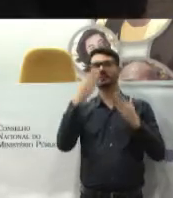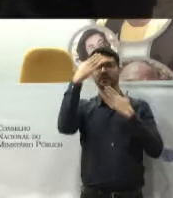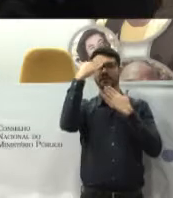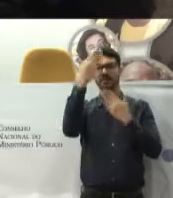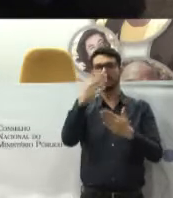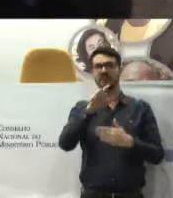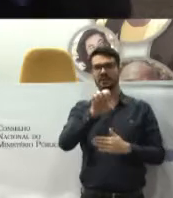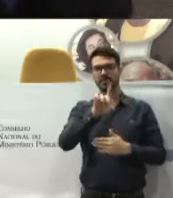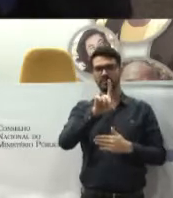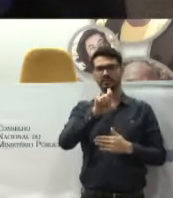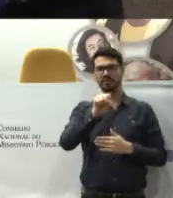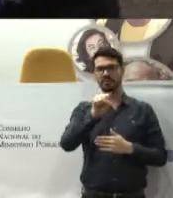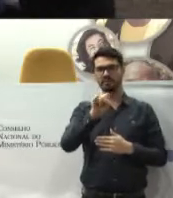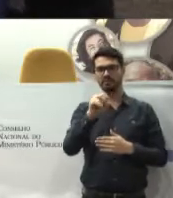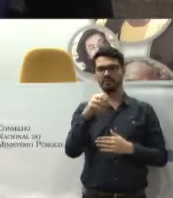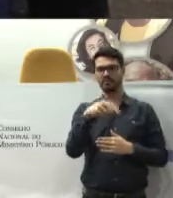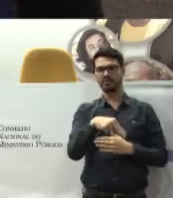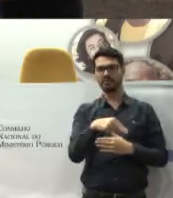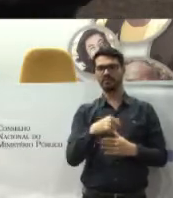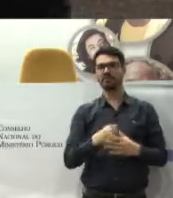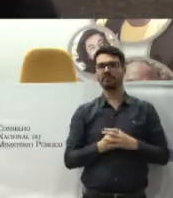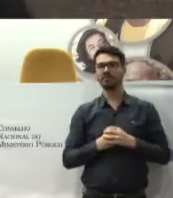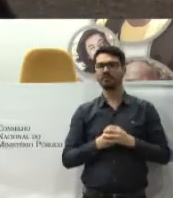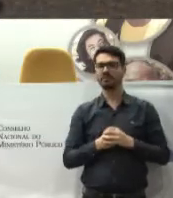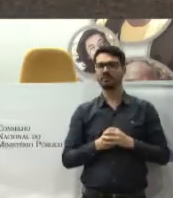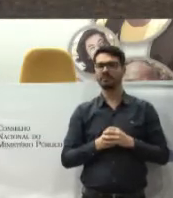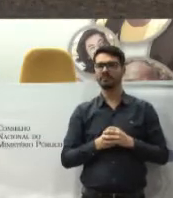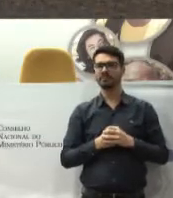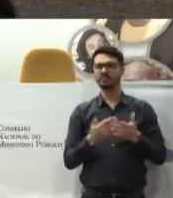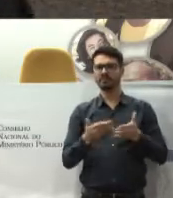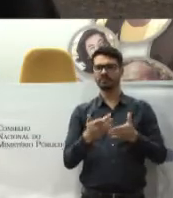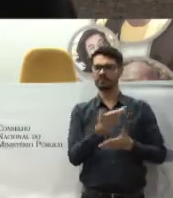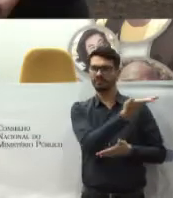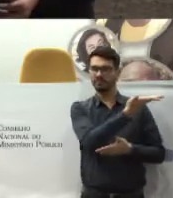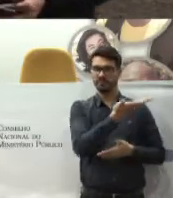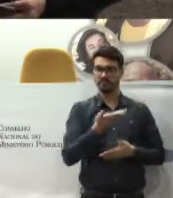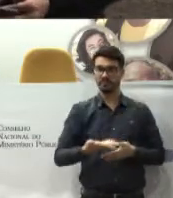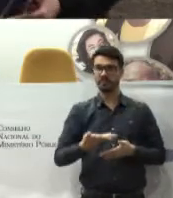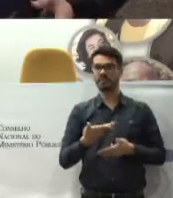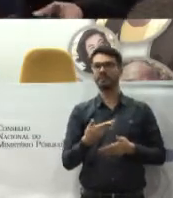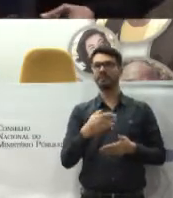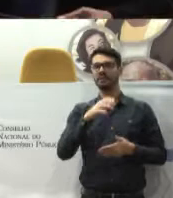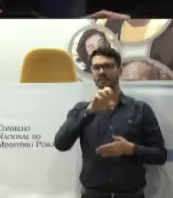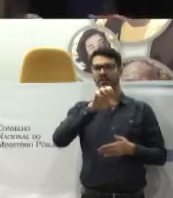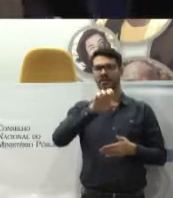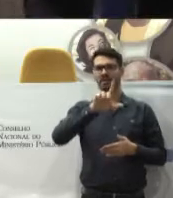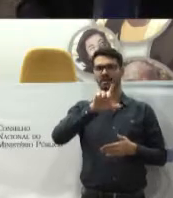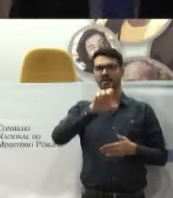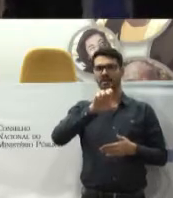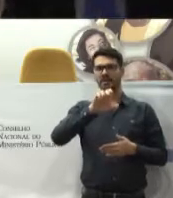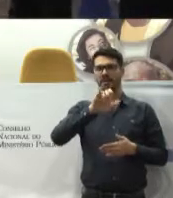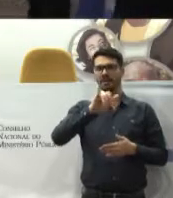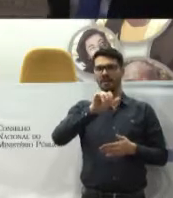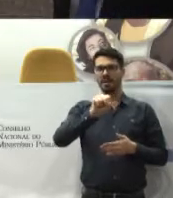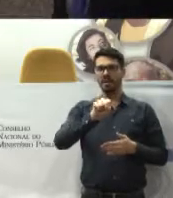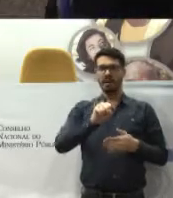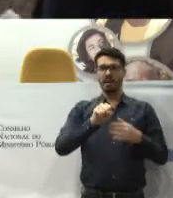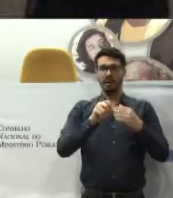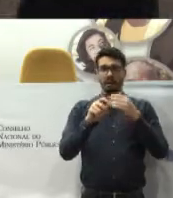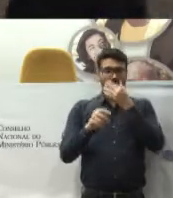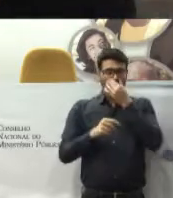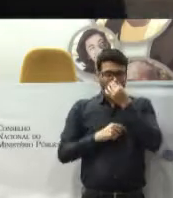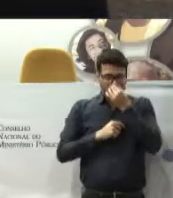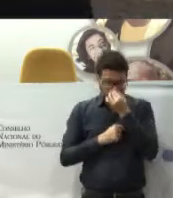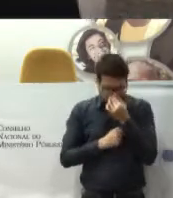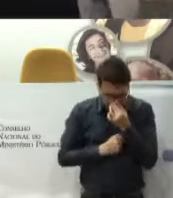Obrigado, Edilson. Vou agora passar a palavra ao Hermes Anete Júnior, nosso colega promotor de justiça no MP